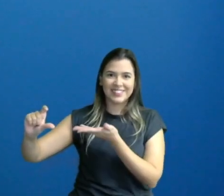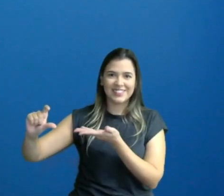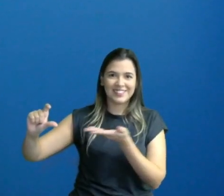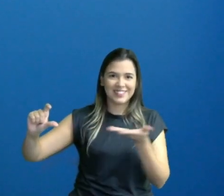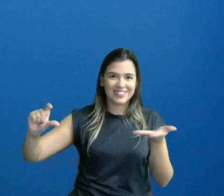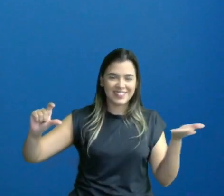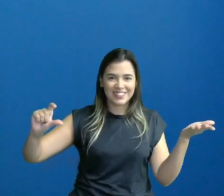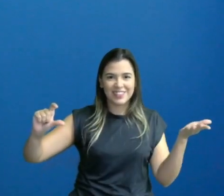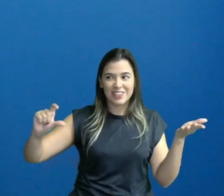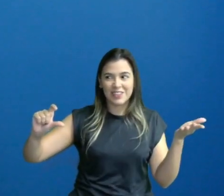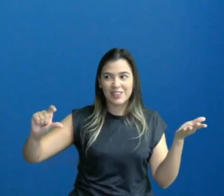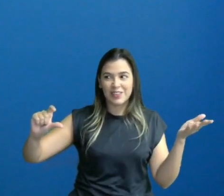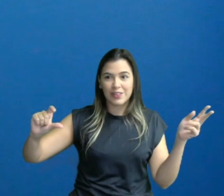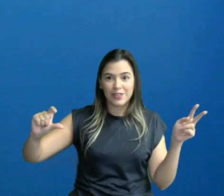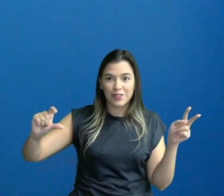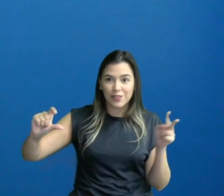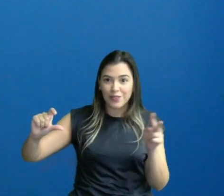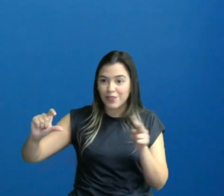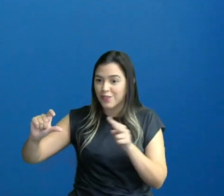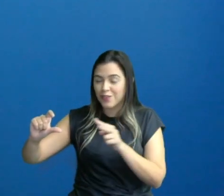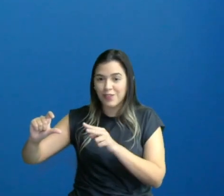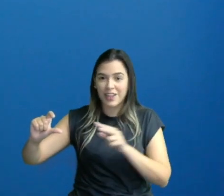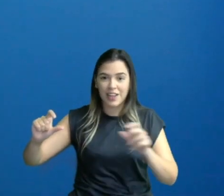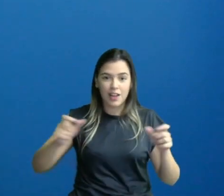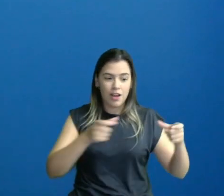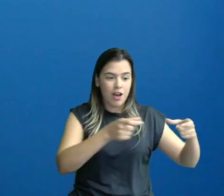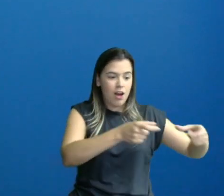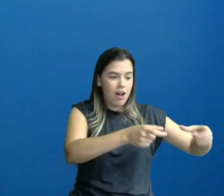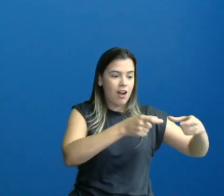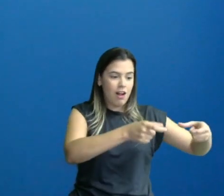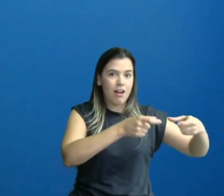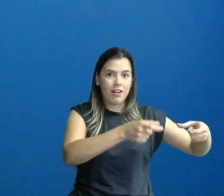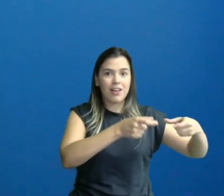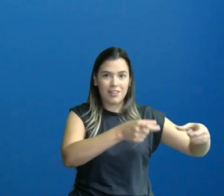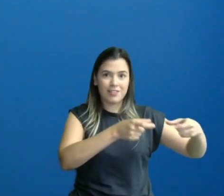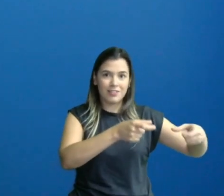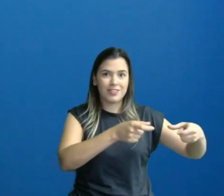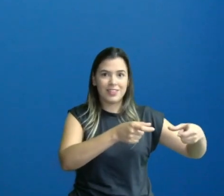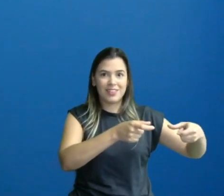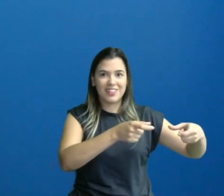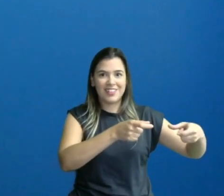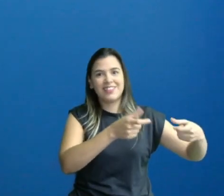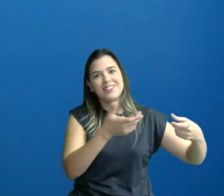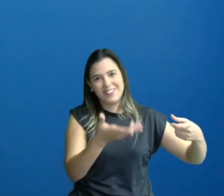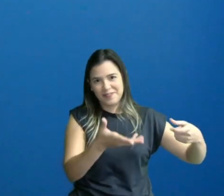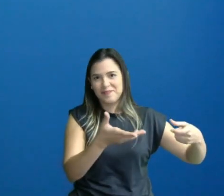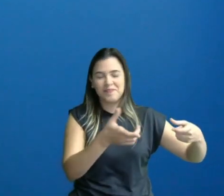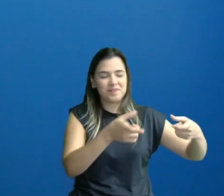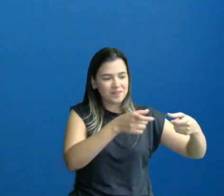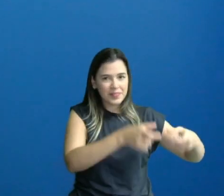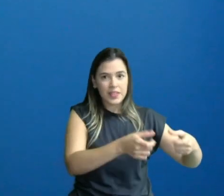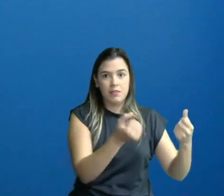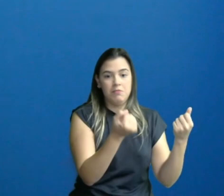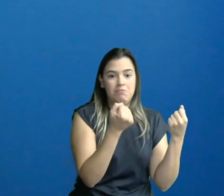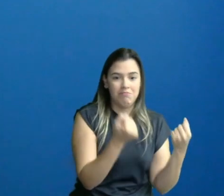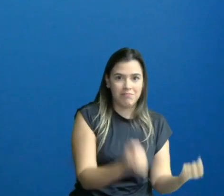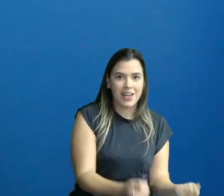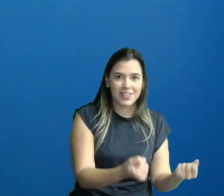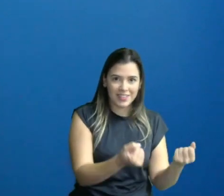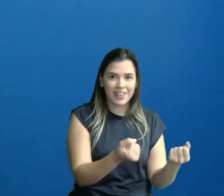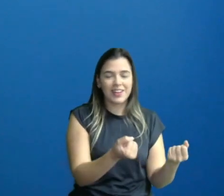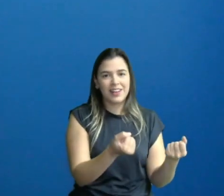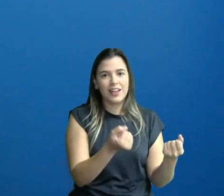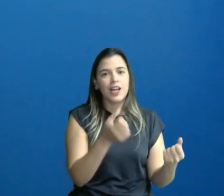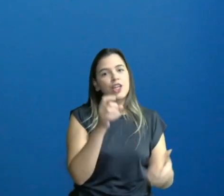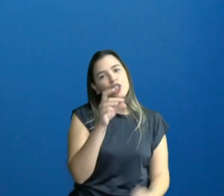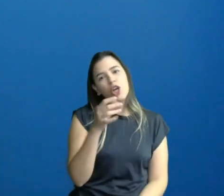olha as a a espessura largura dele ele é bem Largo bem pesado e